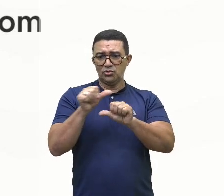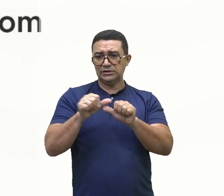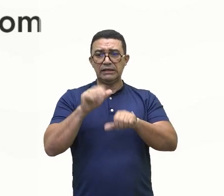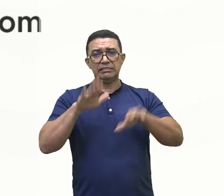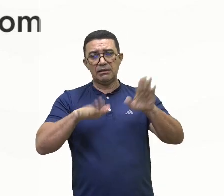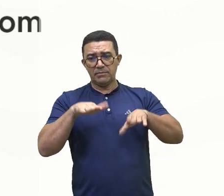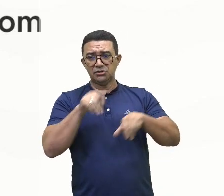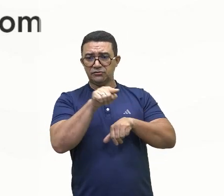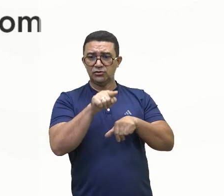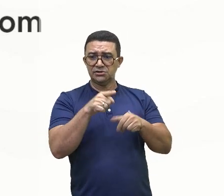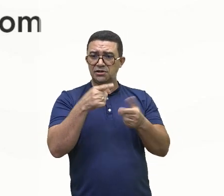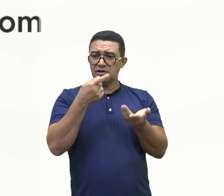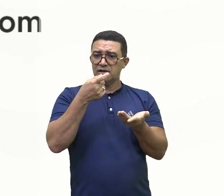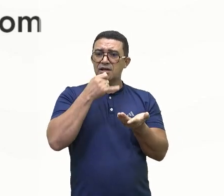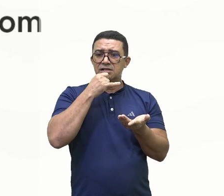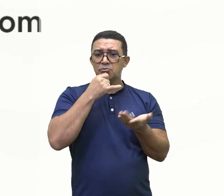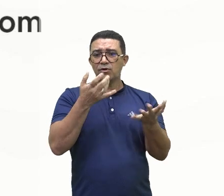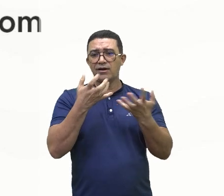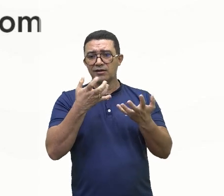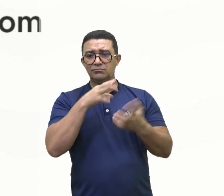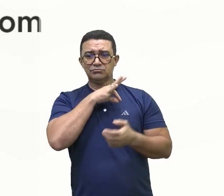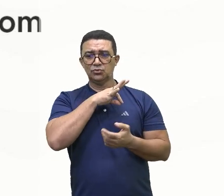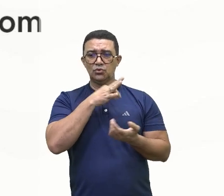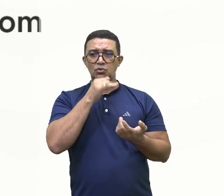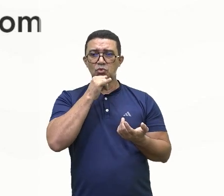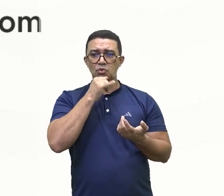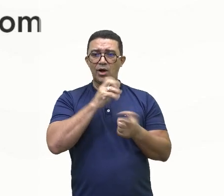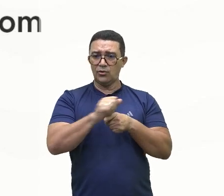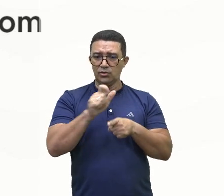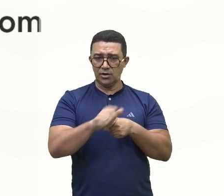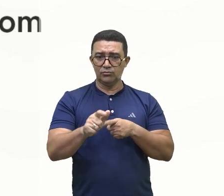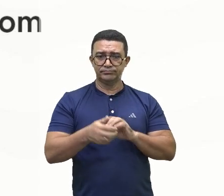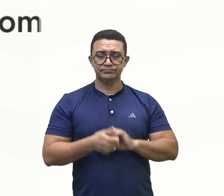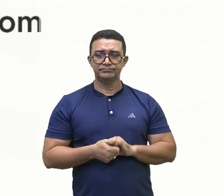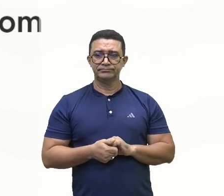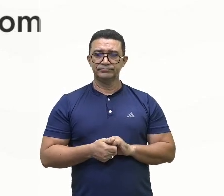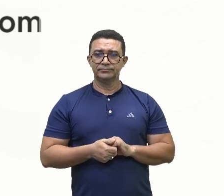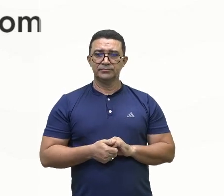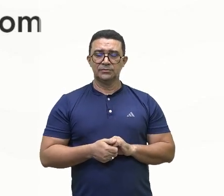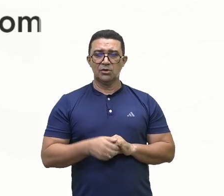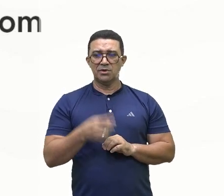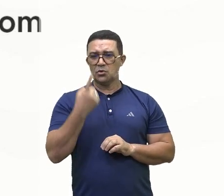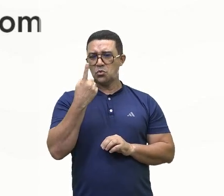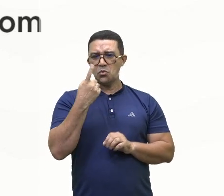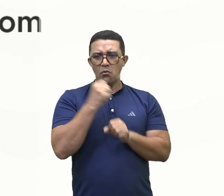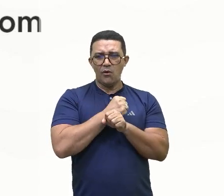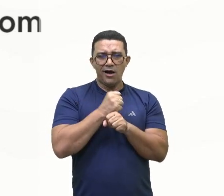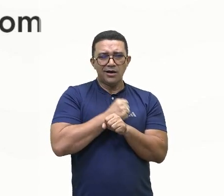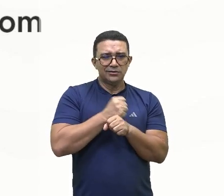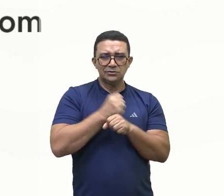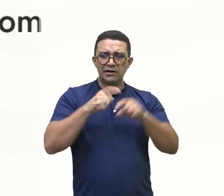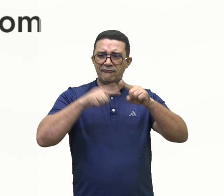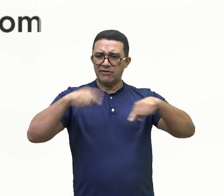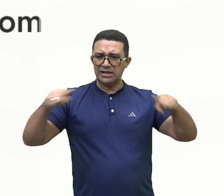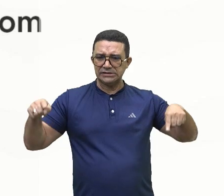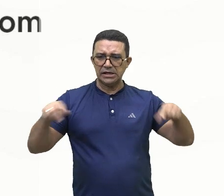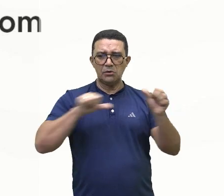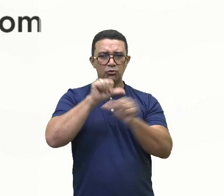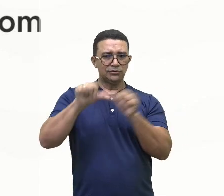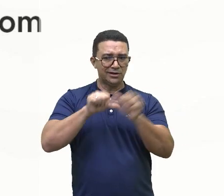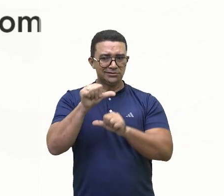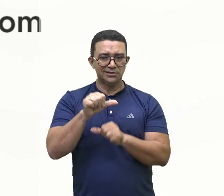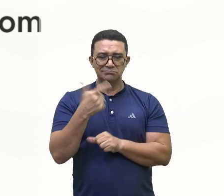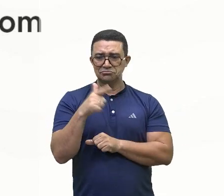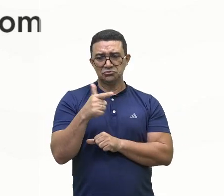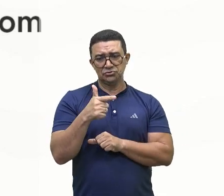imóvel. É claro que com o passar dos anos vai aumentando, mas ao longo de um ano não tem muita variação.